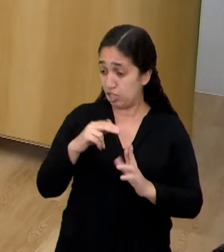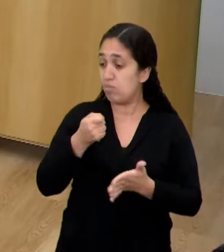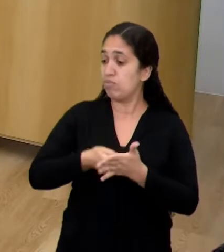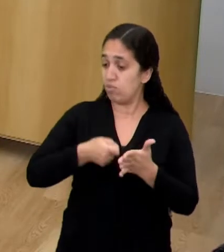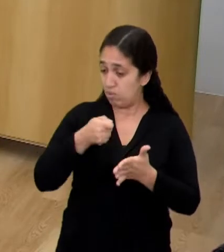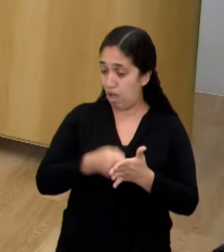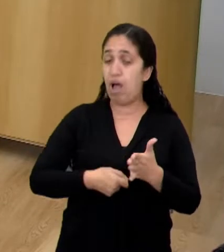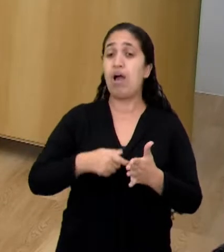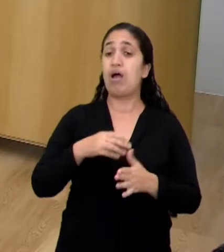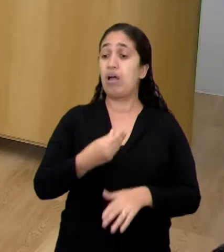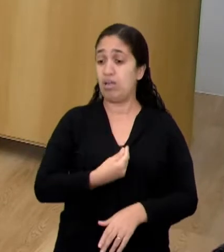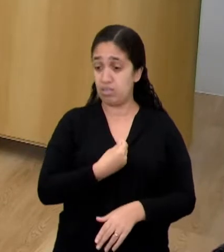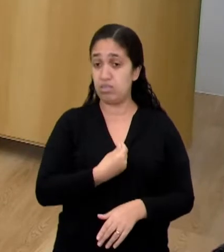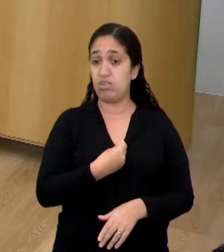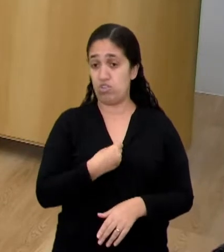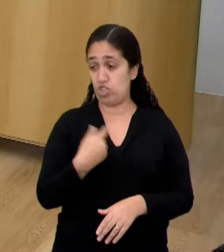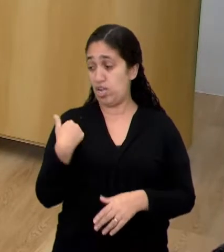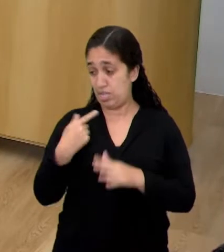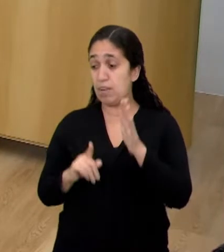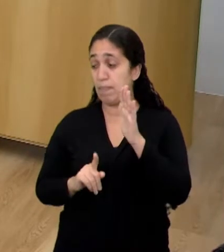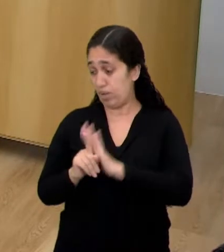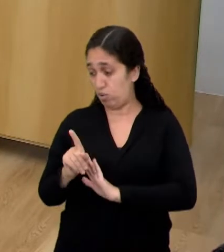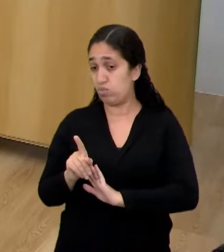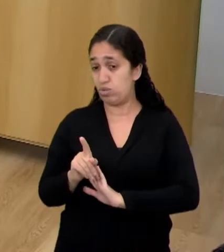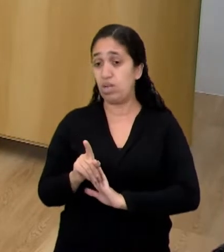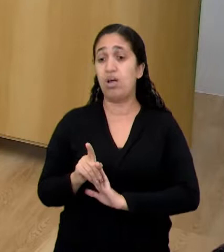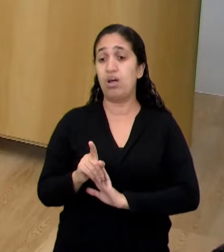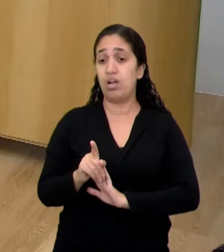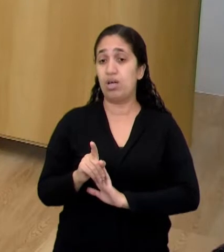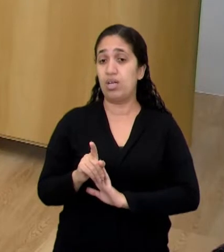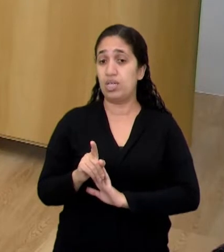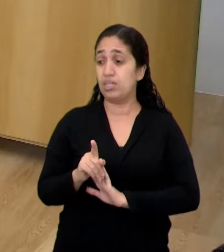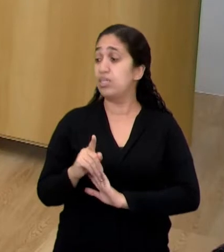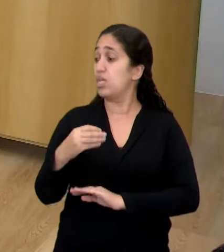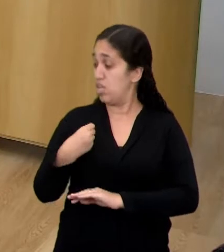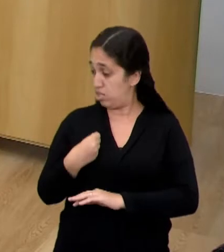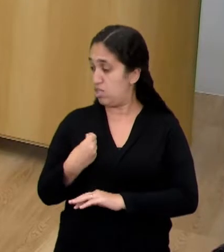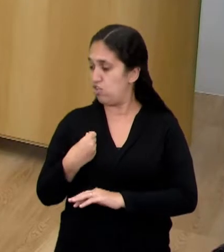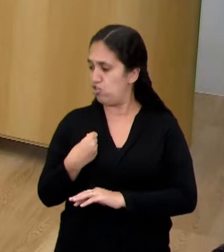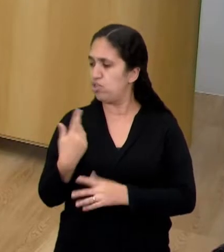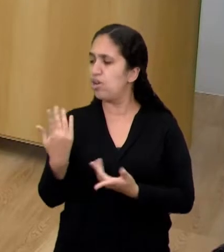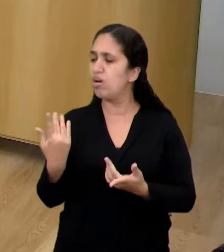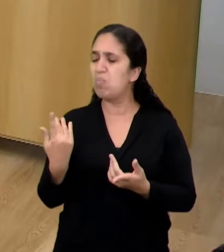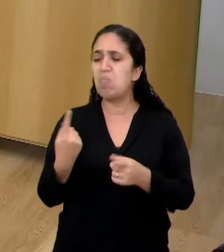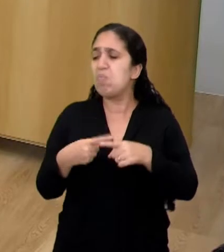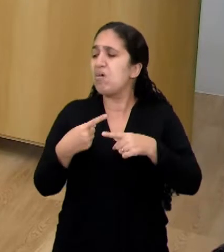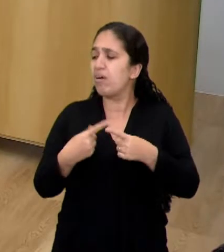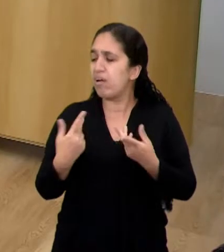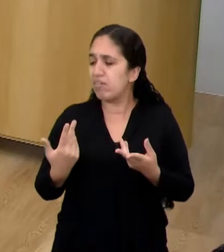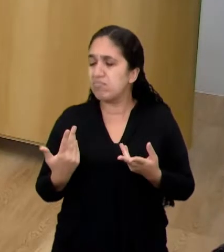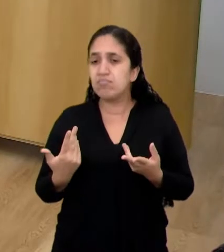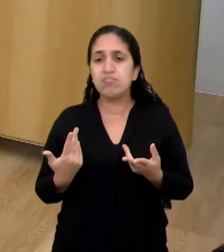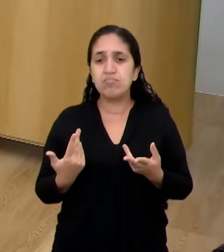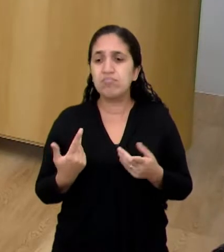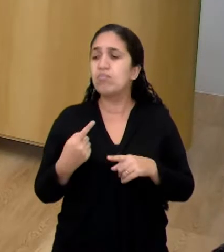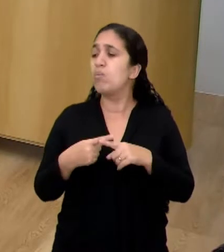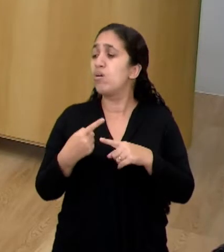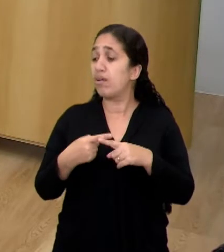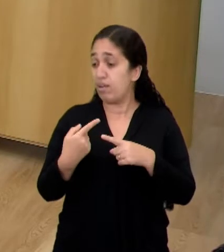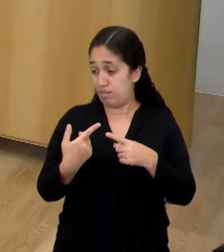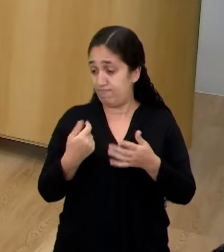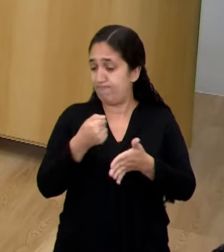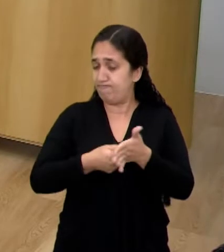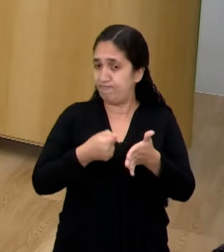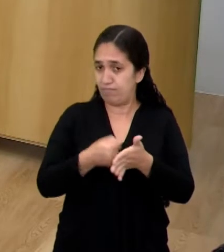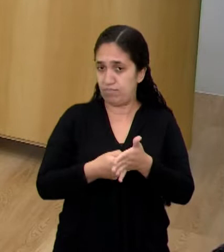caso. Essa é a pergunta que eu quero que você responda. Assim, existe esse clamor? Qual é a causa de existir esse clamor? Né? A